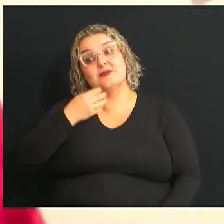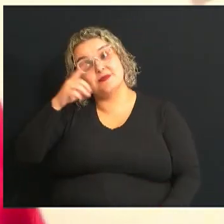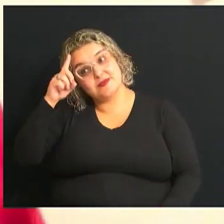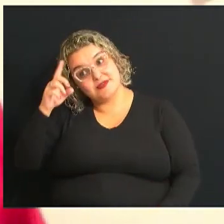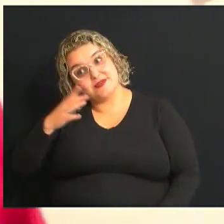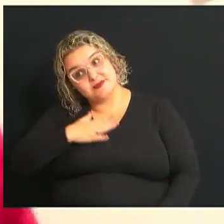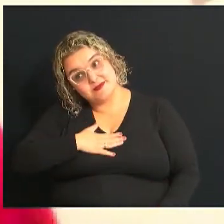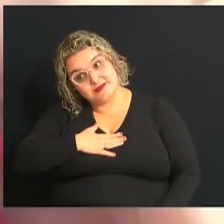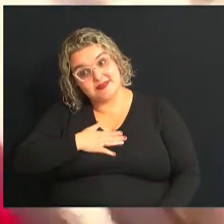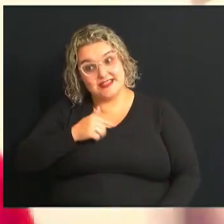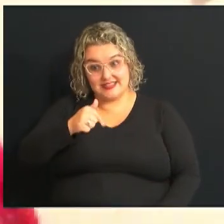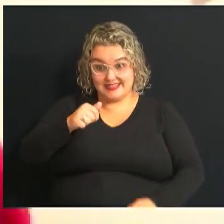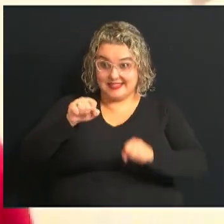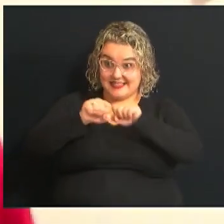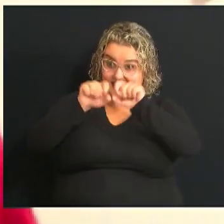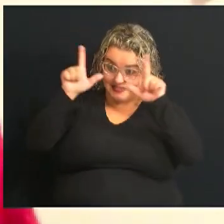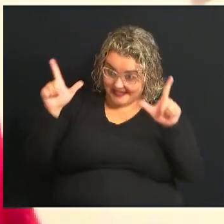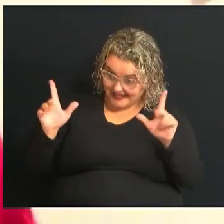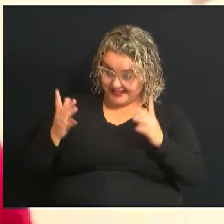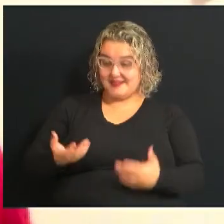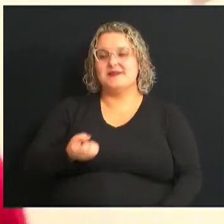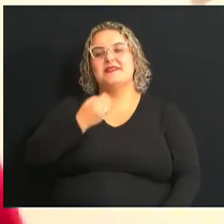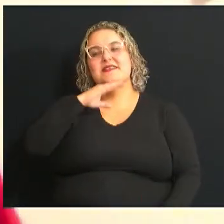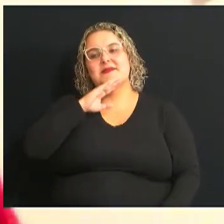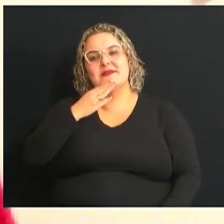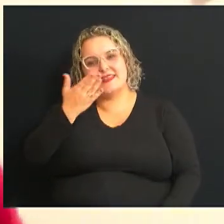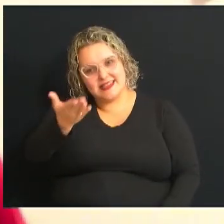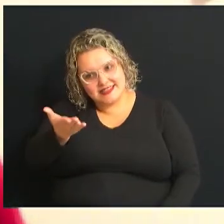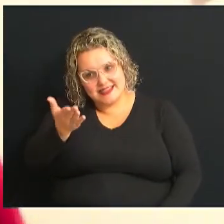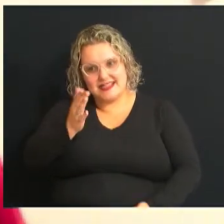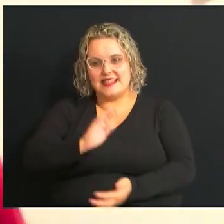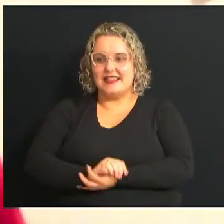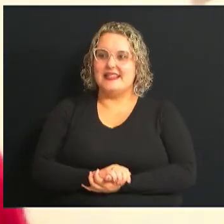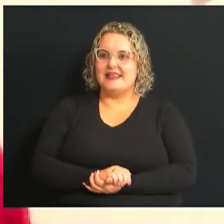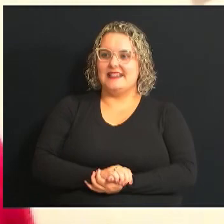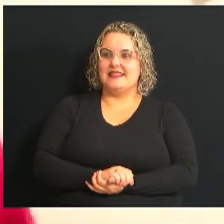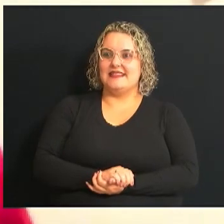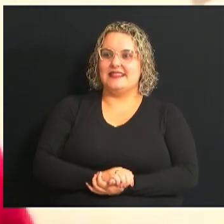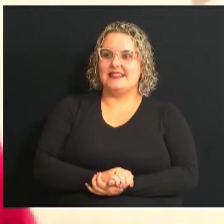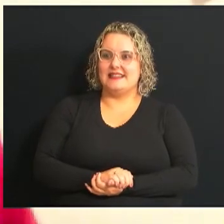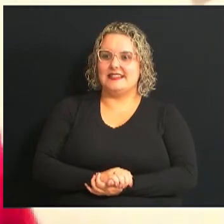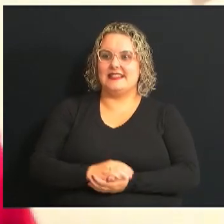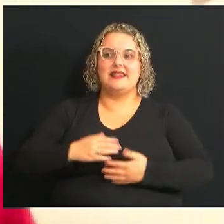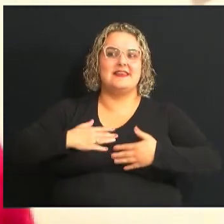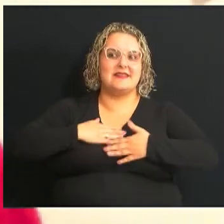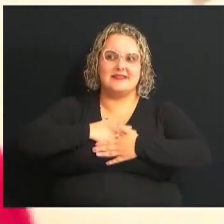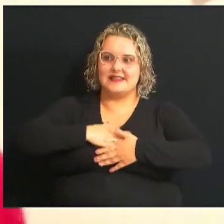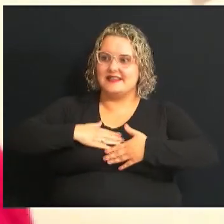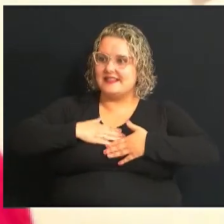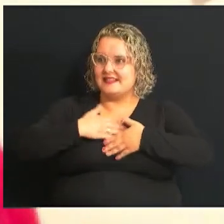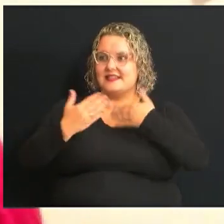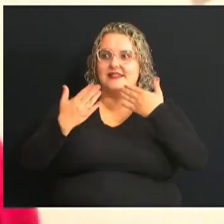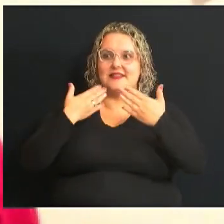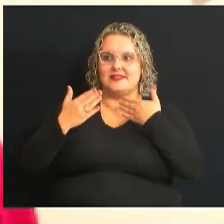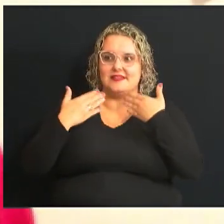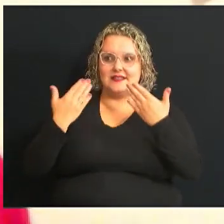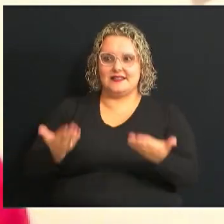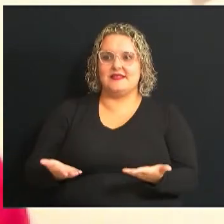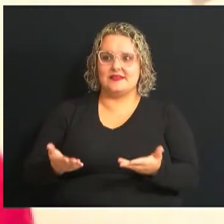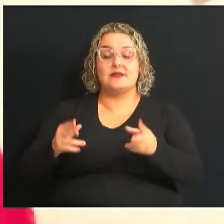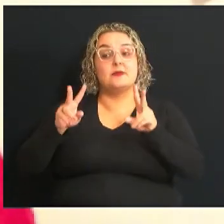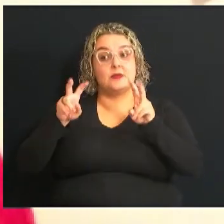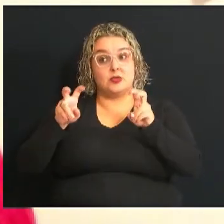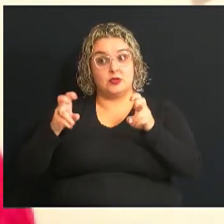são 7 horas da manhã ainda, mas boa tarde para vocês. E é um prazer enorme estar aqui conversando sobre esse assunto.